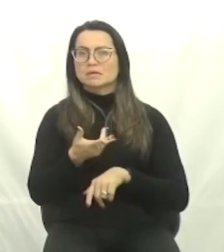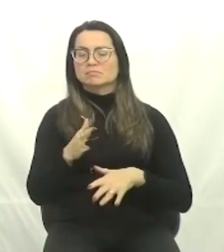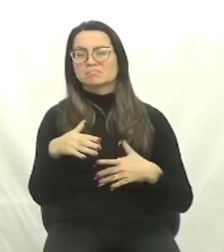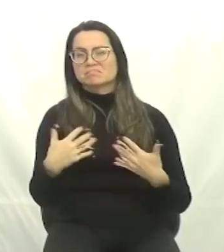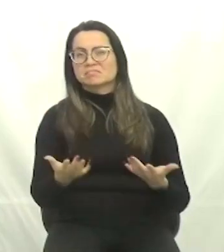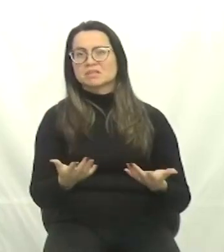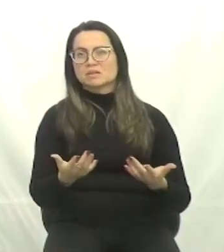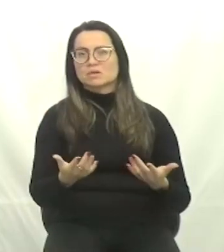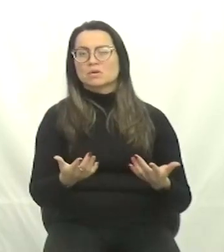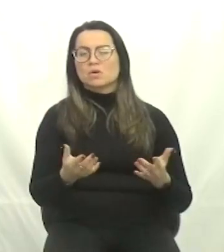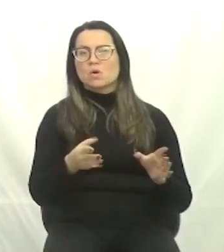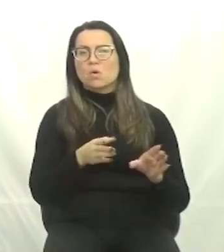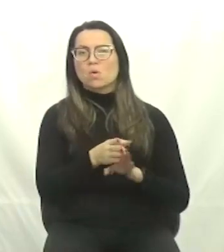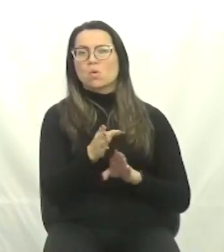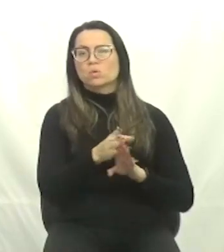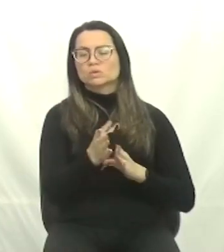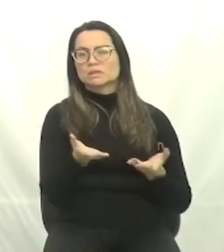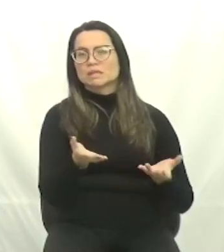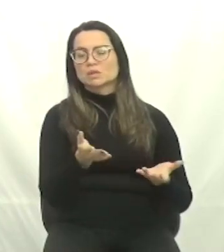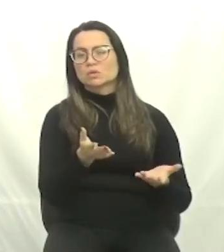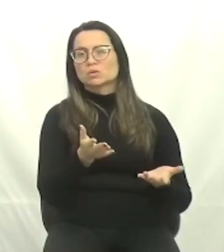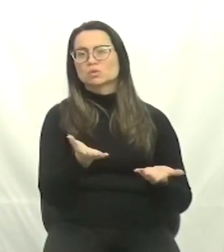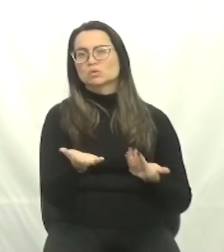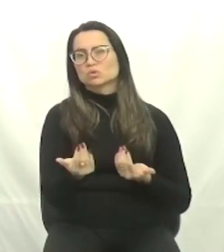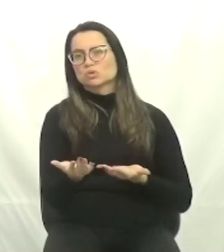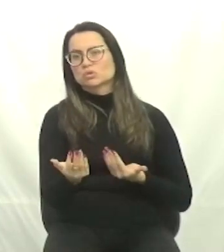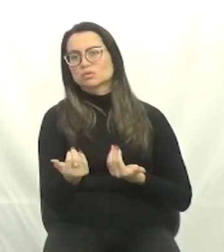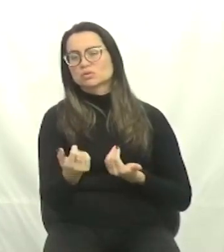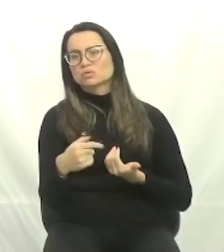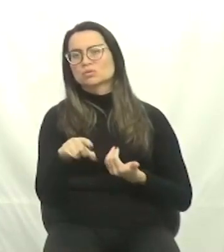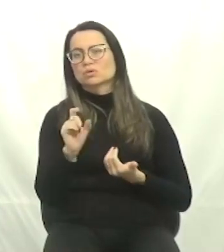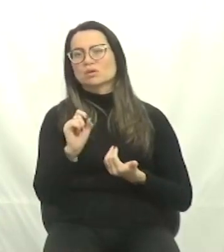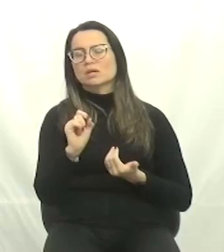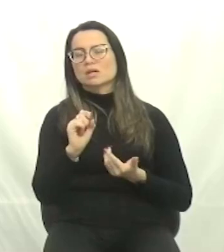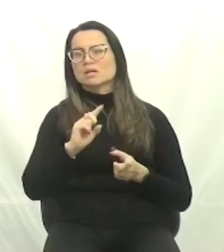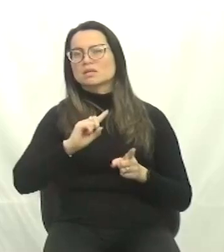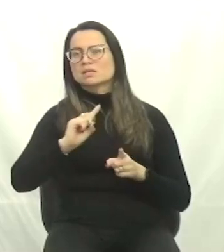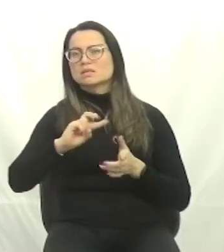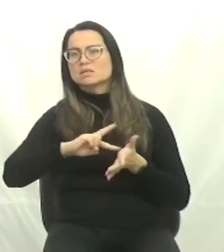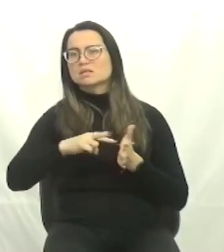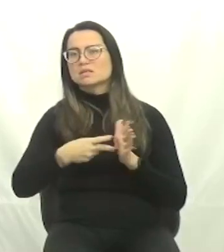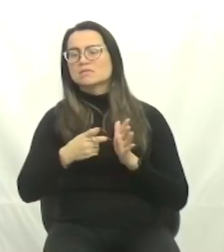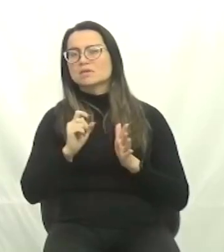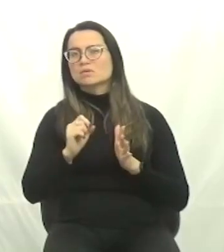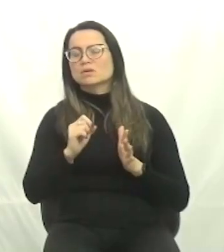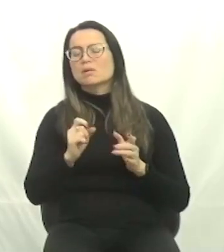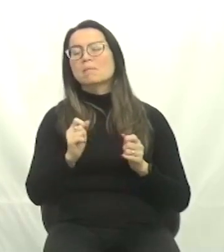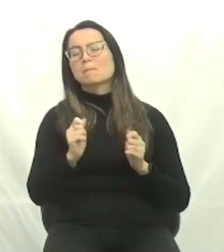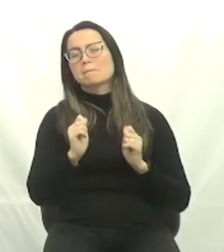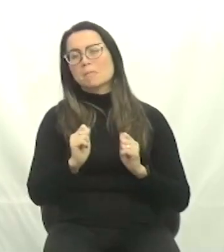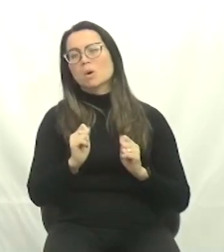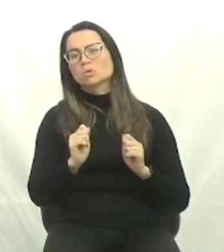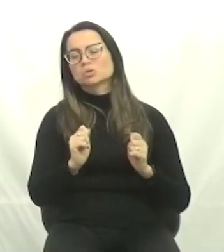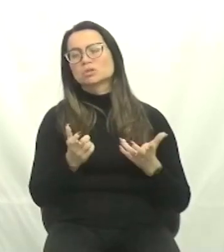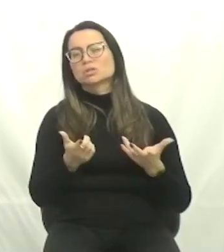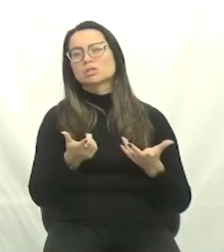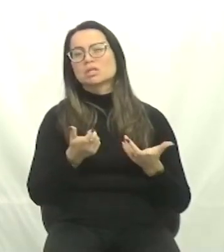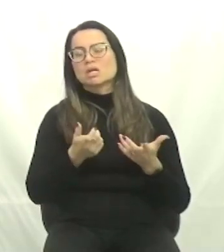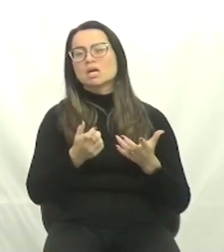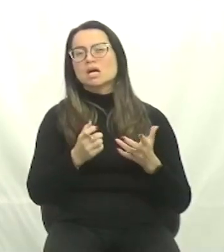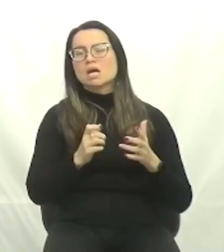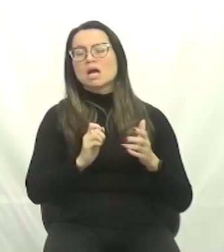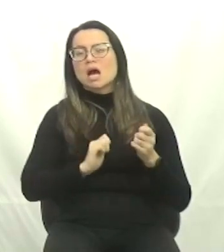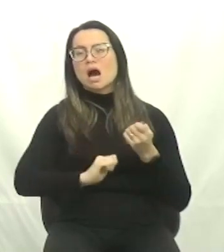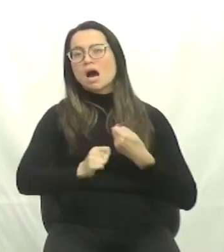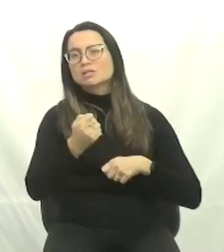basicamente o Conselho Municipal de Juventude, vereadores, é o órgão, pode ser o órgão gestor, de fato, das políticas